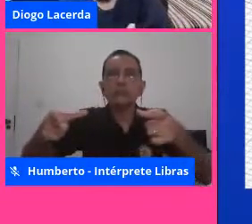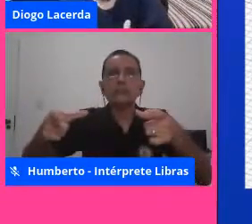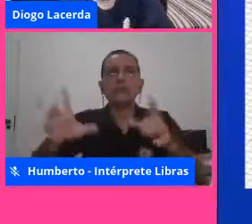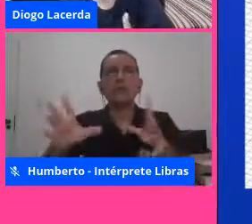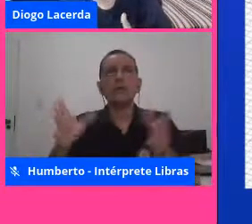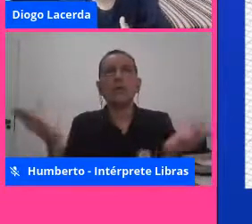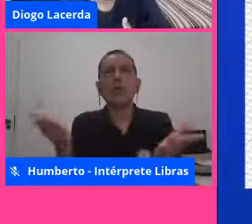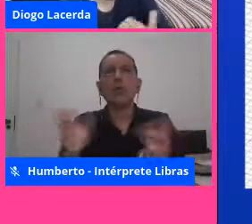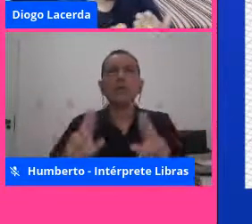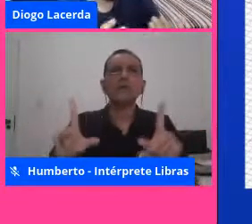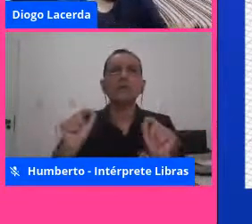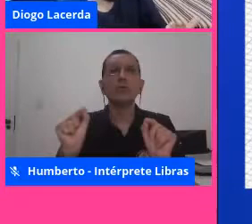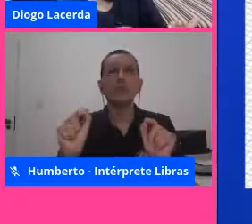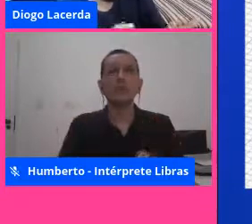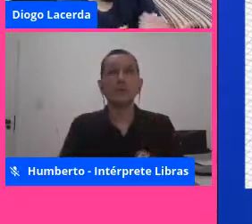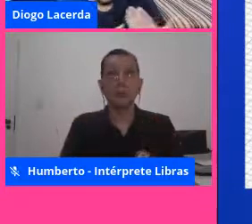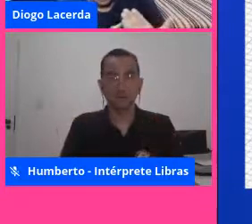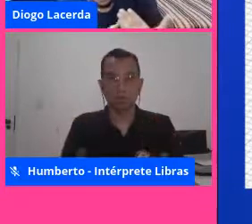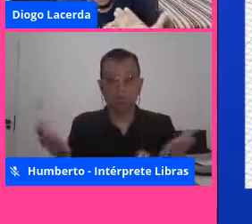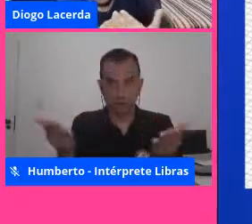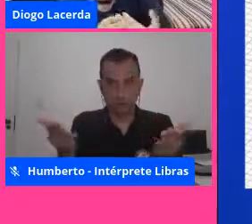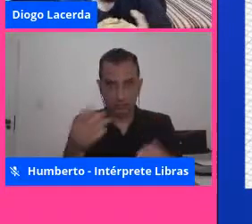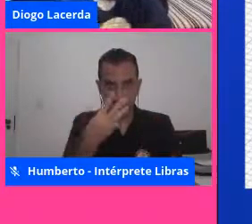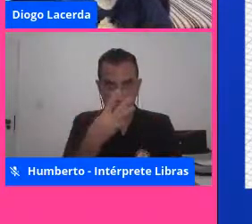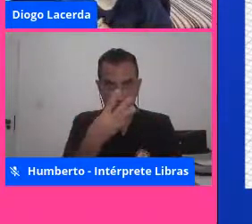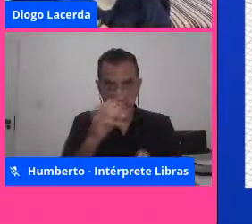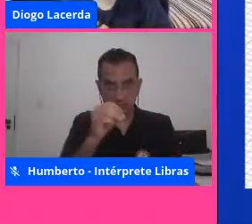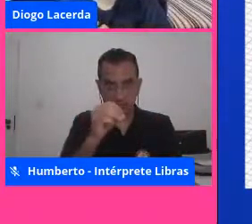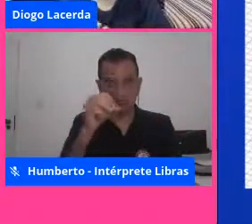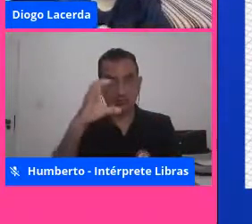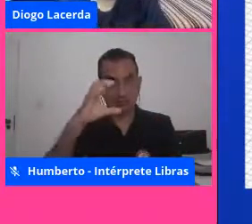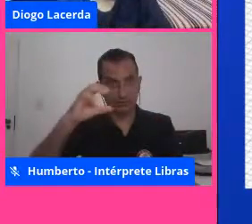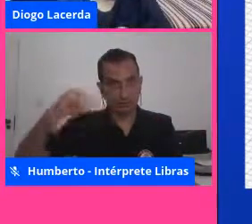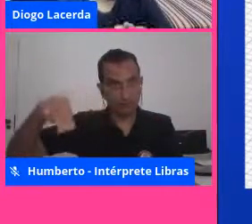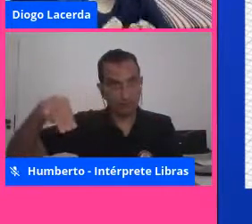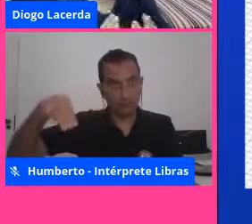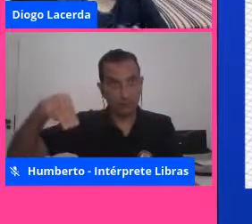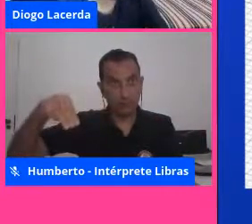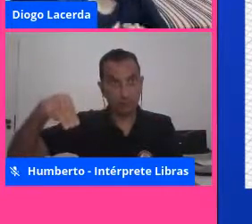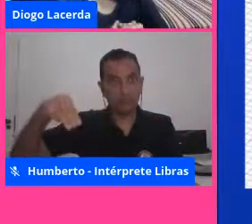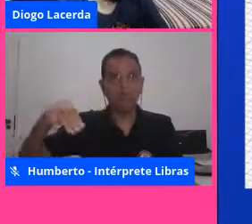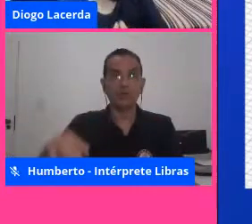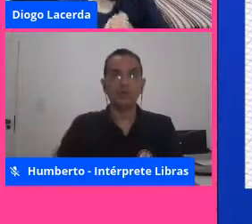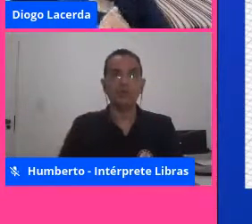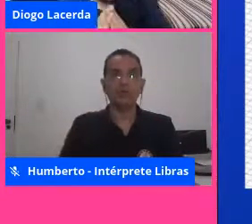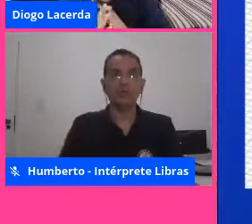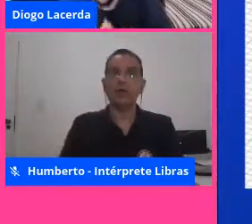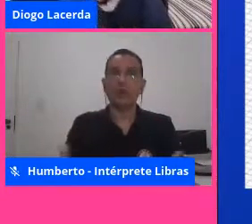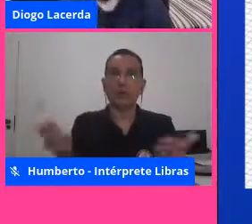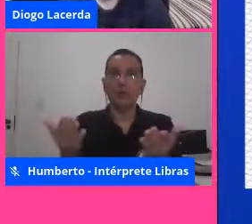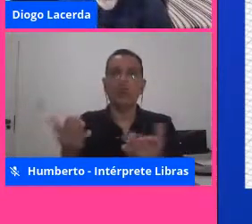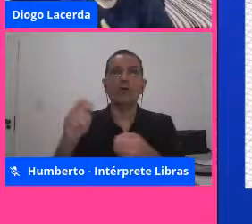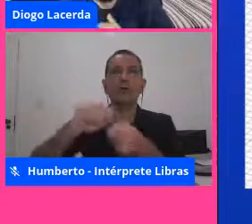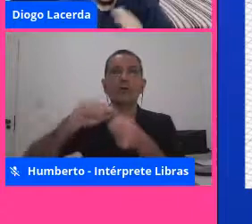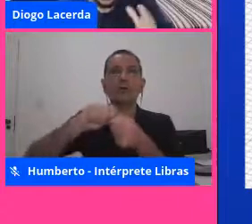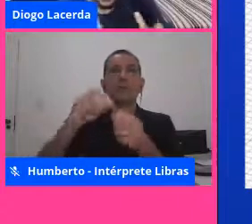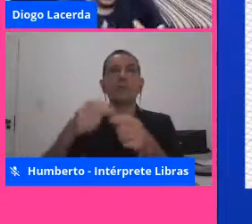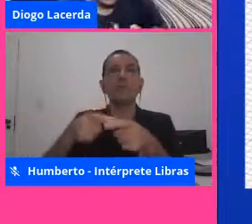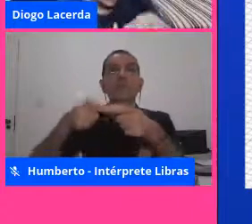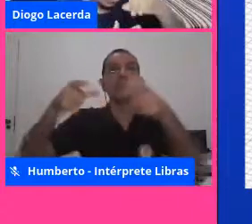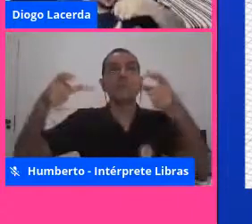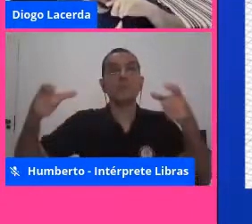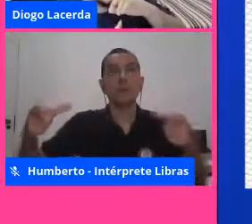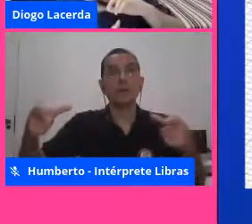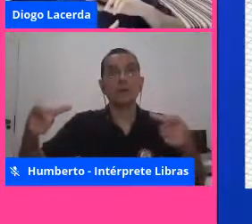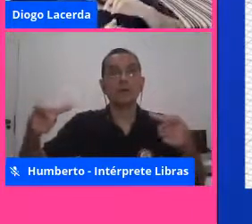agora? Em vez de ser 30 centímetros, eu vou fazer um círculo com 33 milímetros. E por que eu